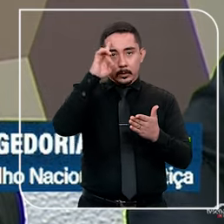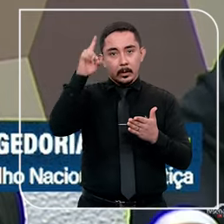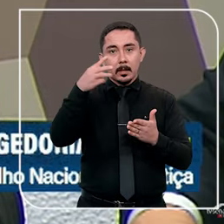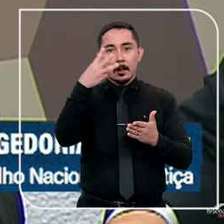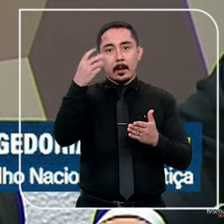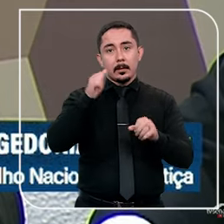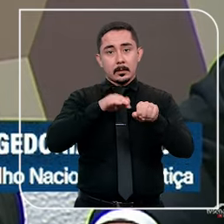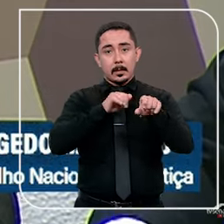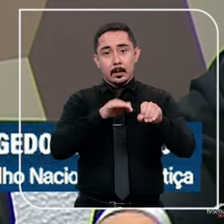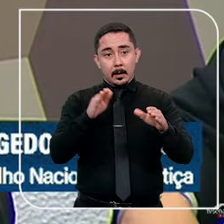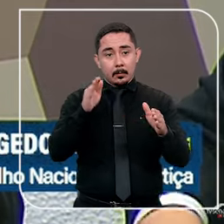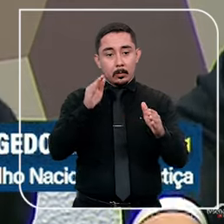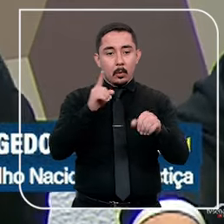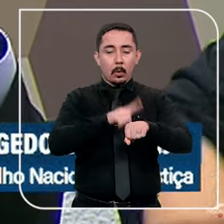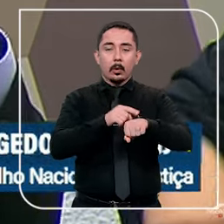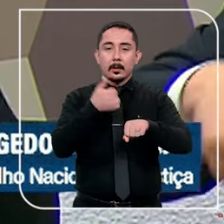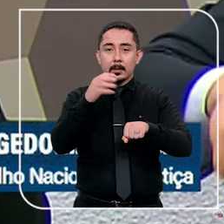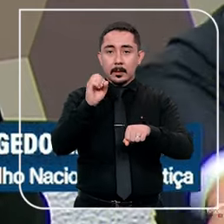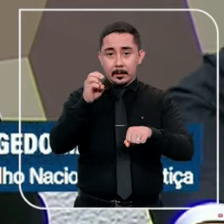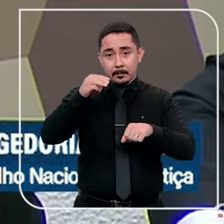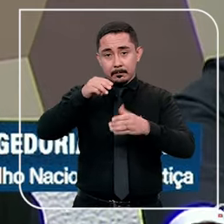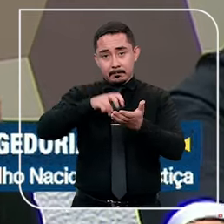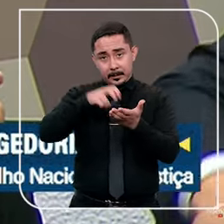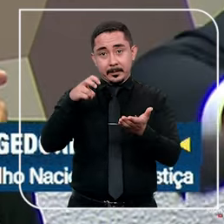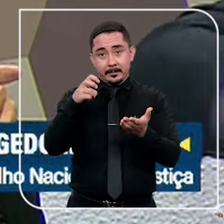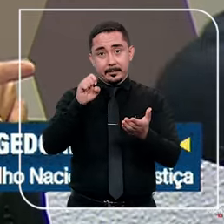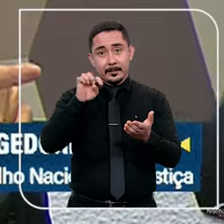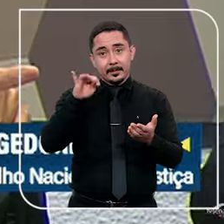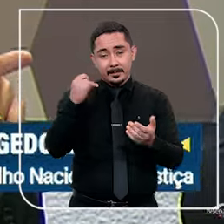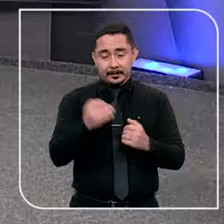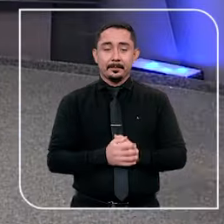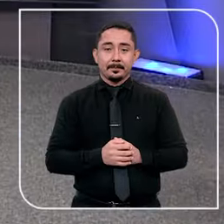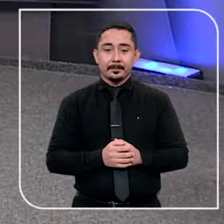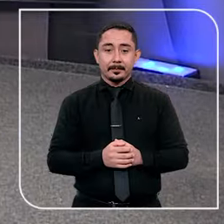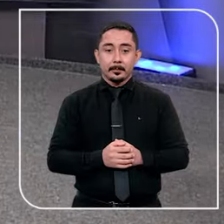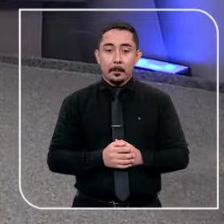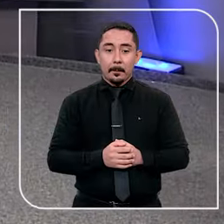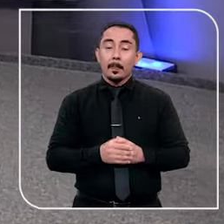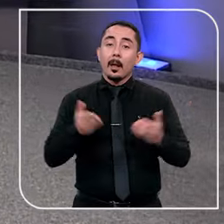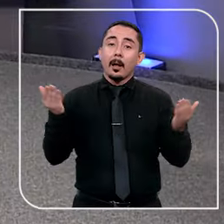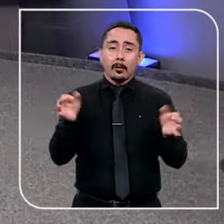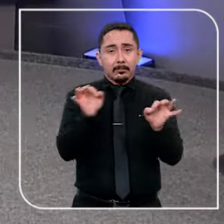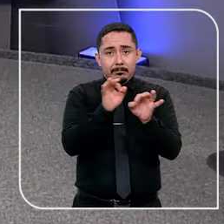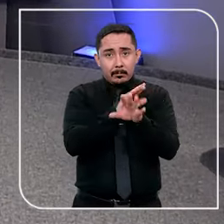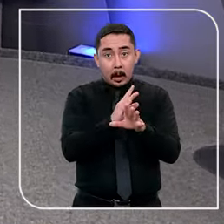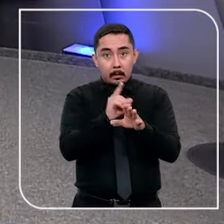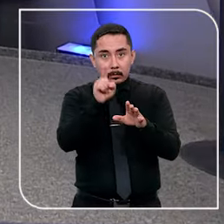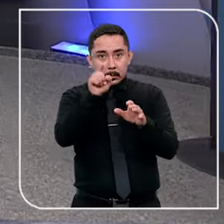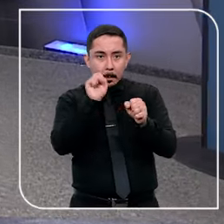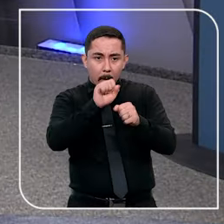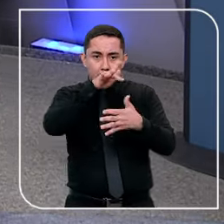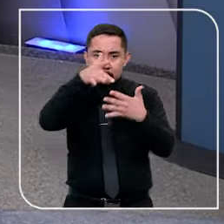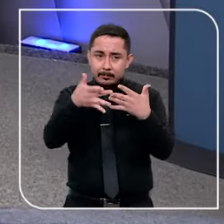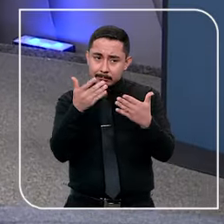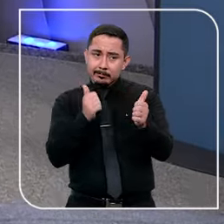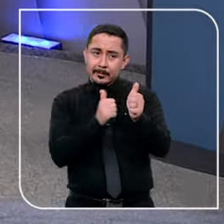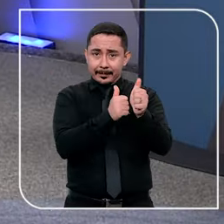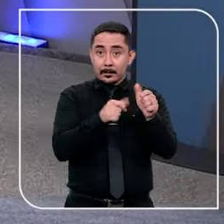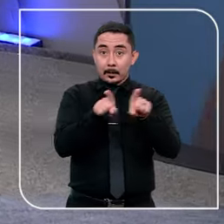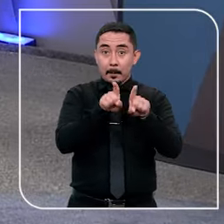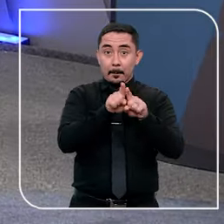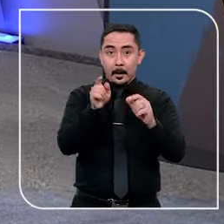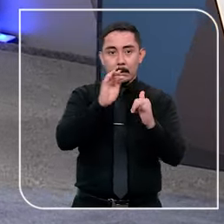setembro às 10 da manhã no plenário do CNJ e vamos ficando por aqui Siga a gente nas redes